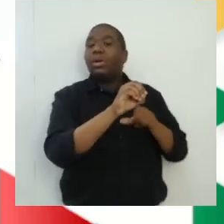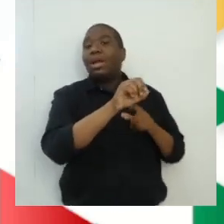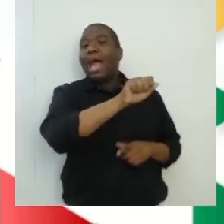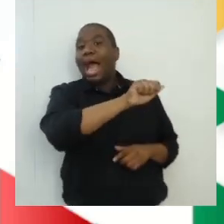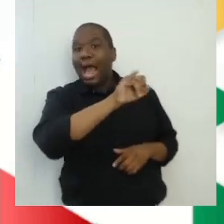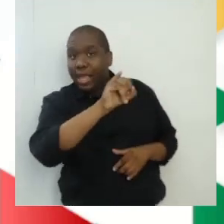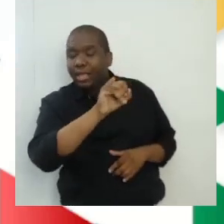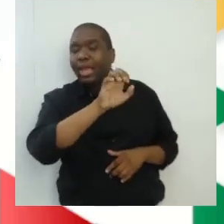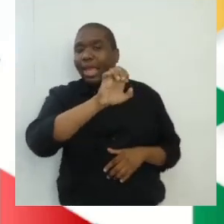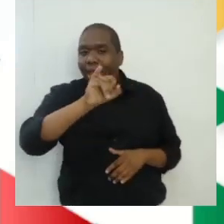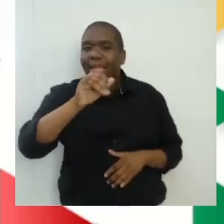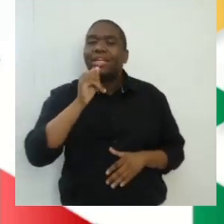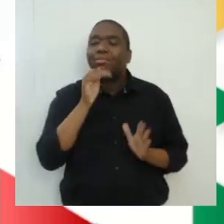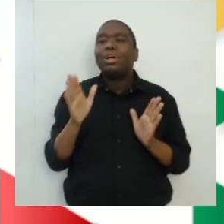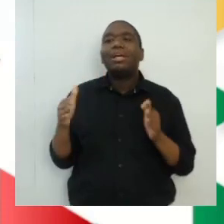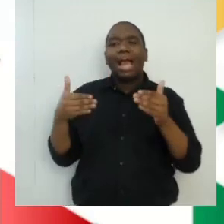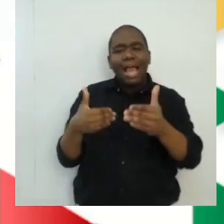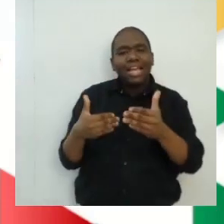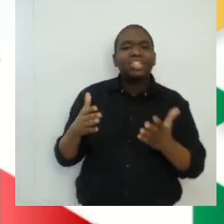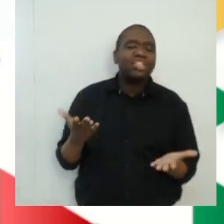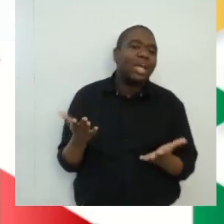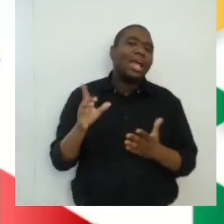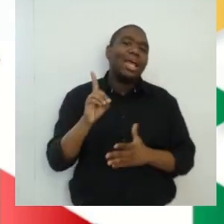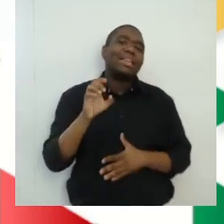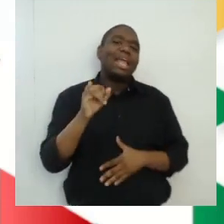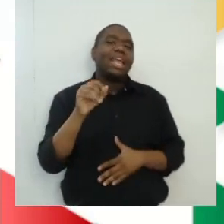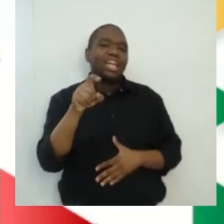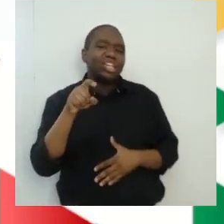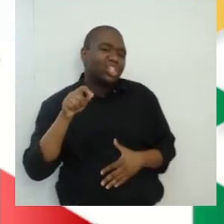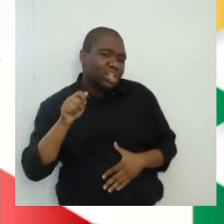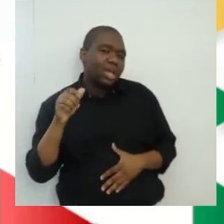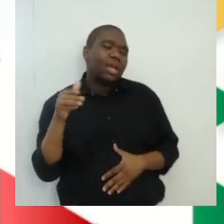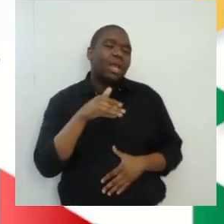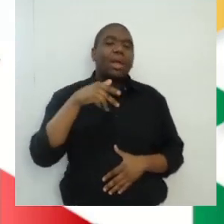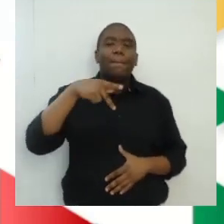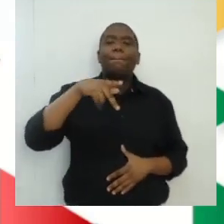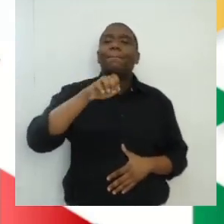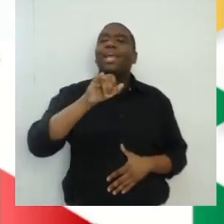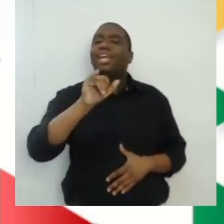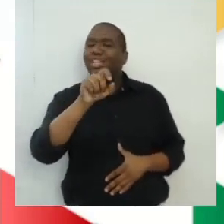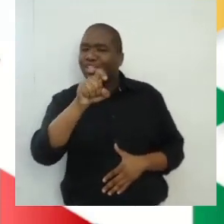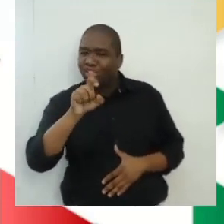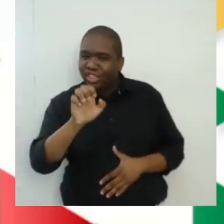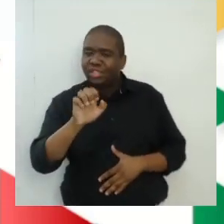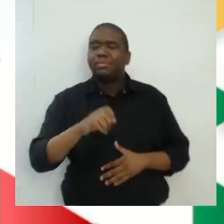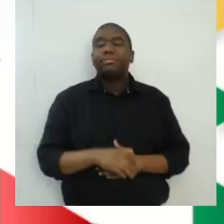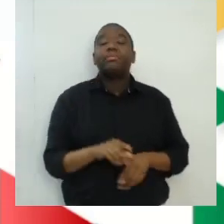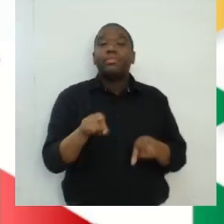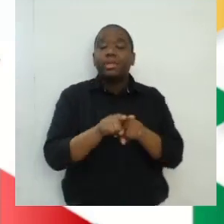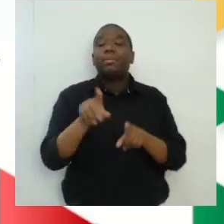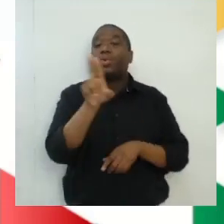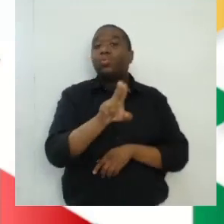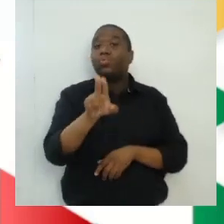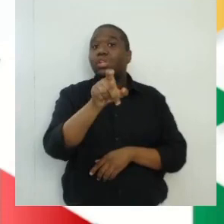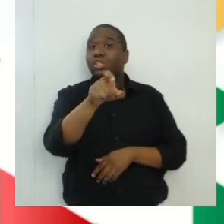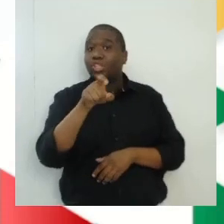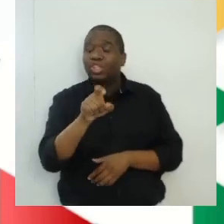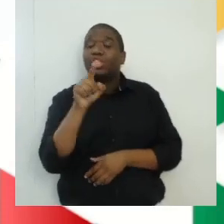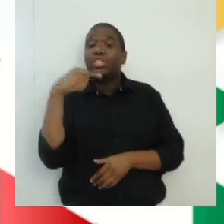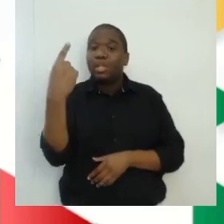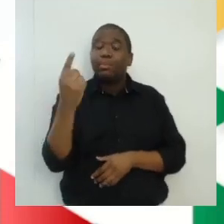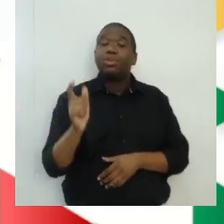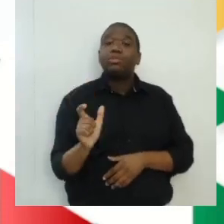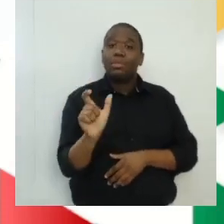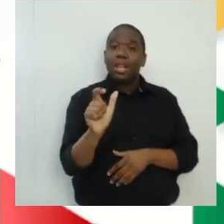Exemplos: caixa, deixa, peixe. A gente utiliza o X depois também dessa